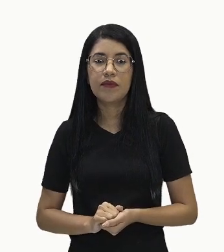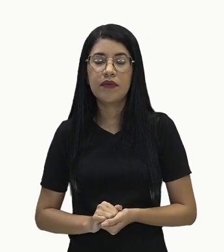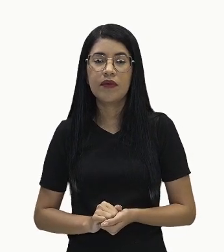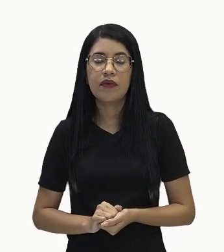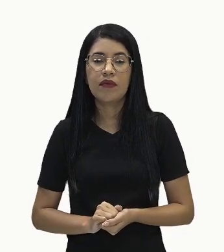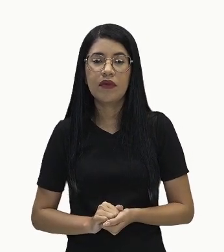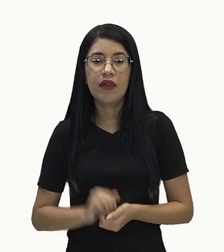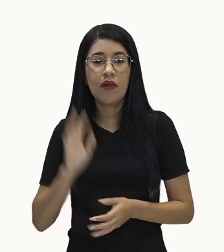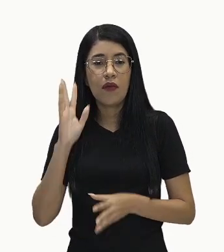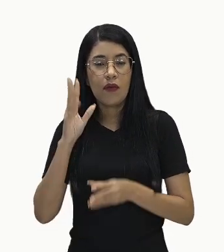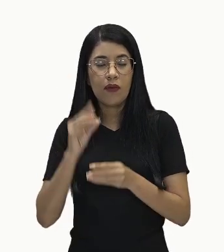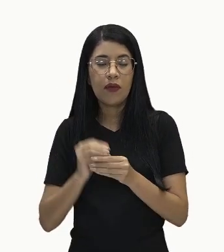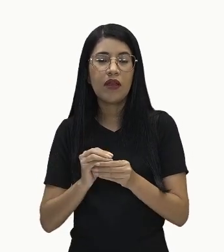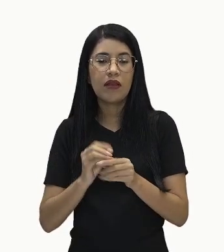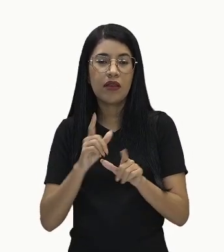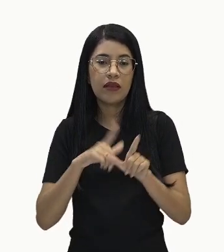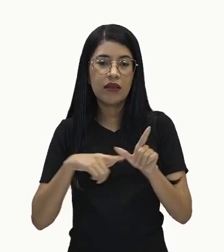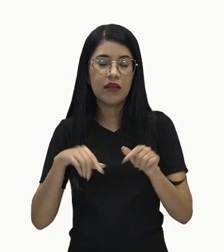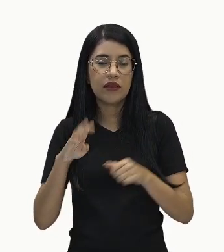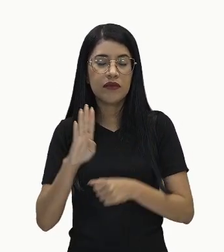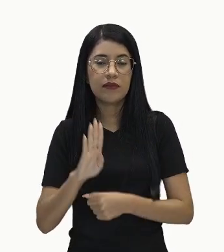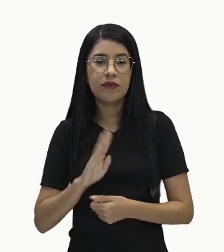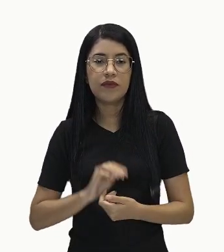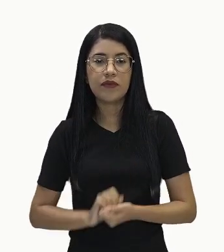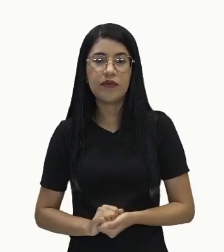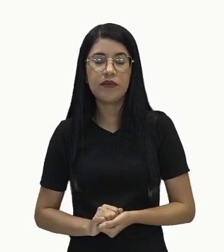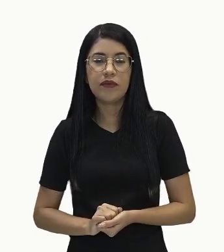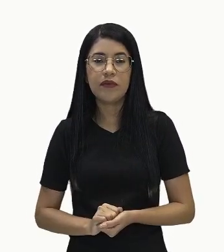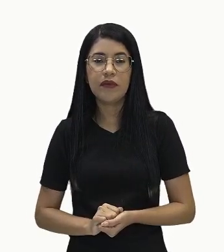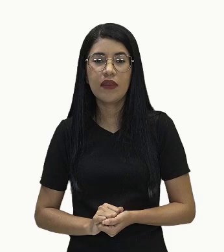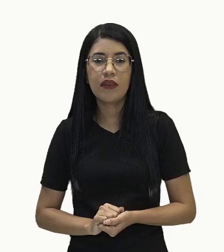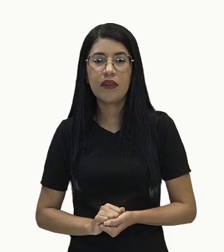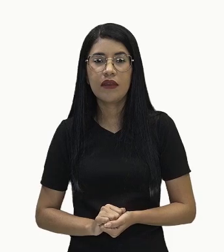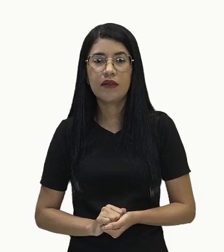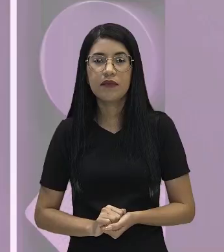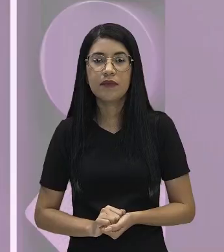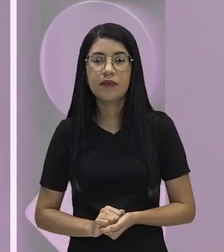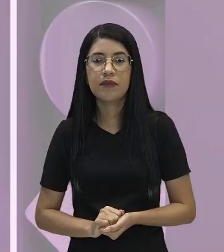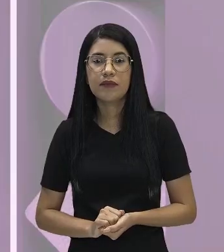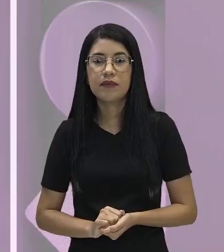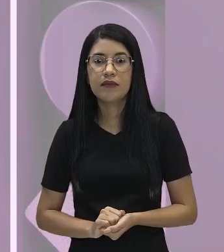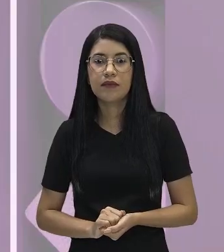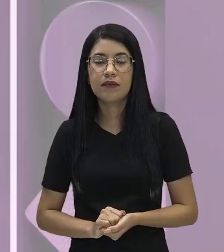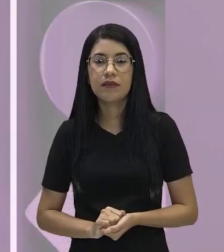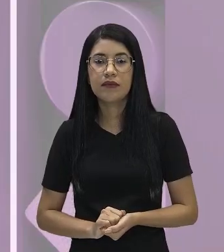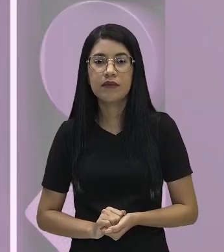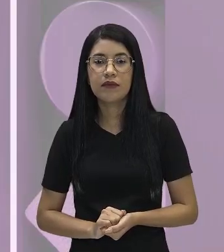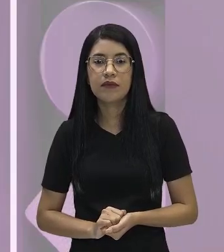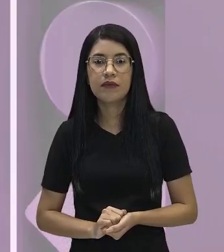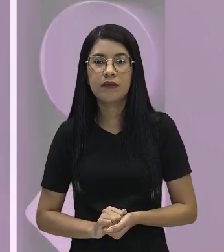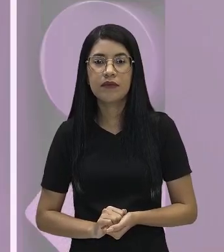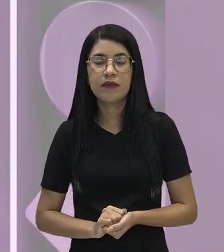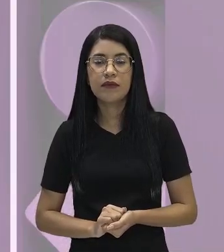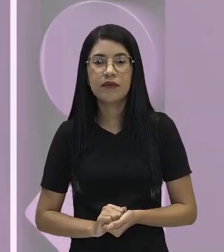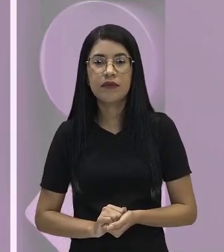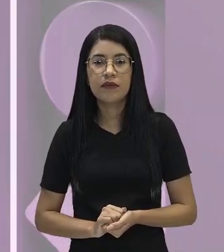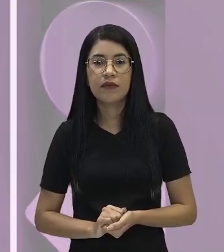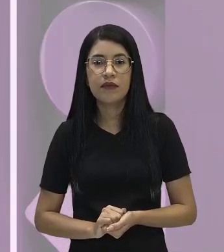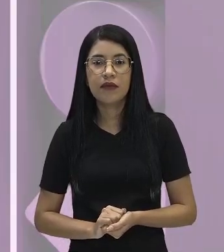mais regulares, logo Marco foi o melhor classificado, né? Corroborando aí a nossa alternativa